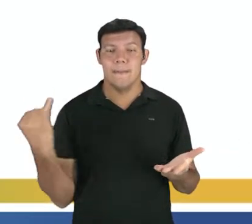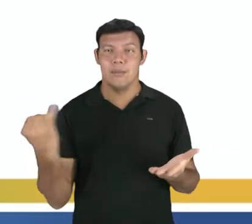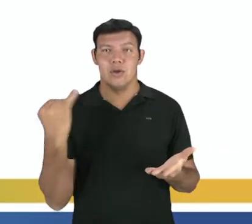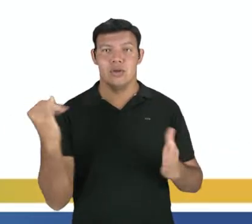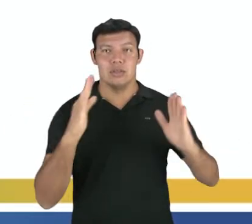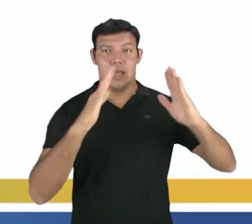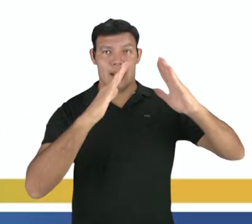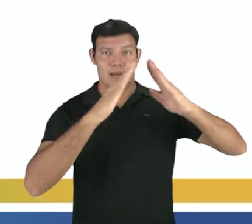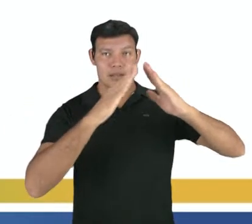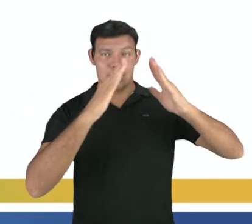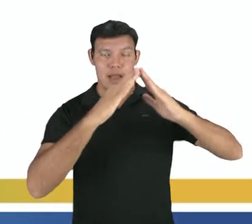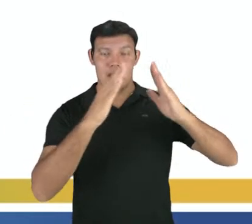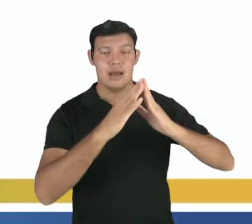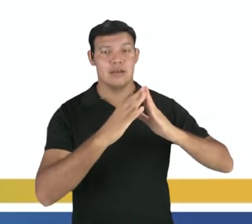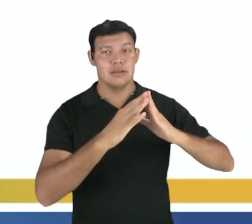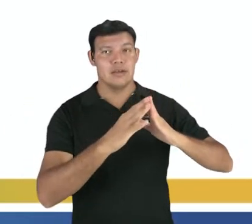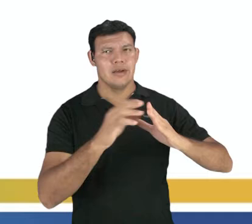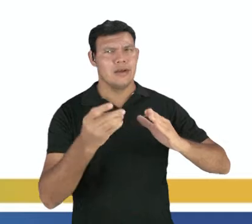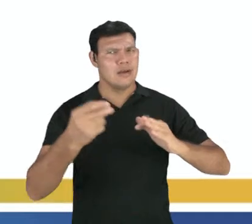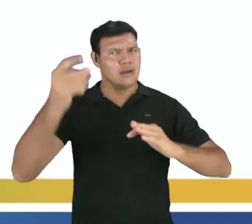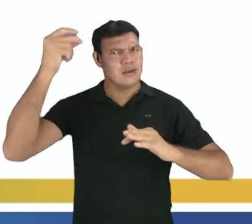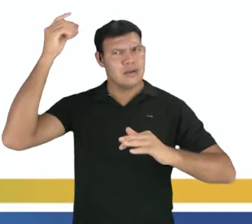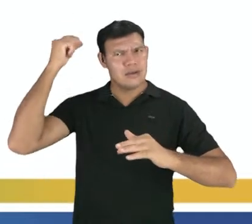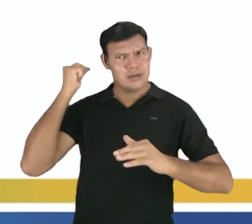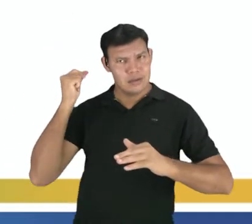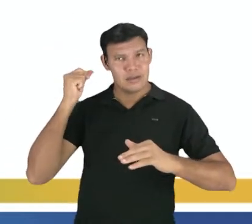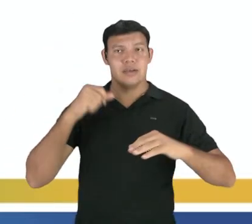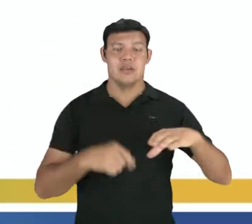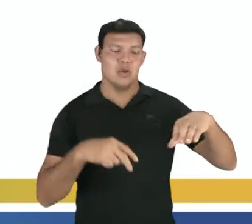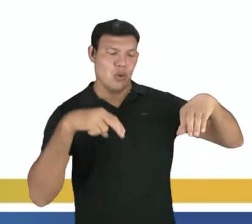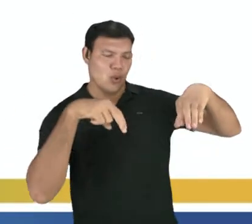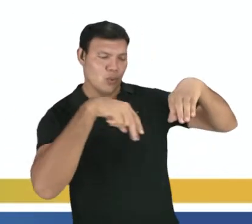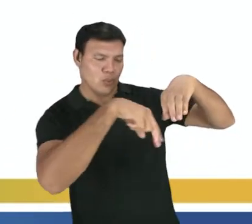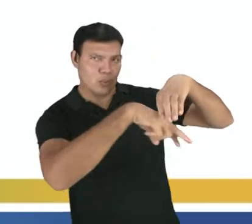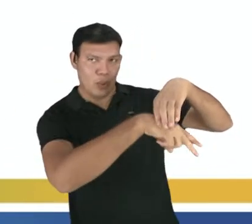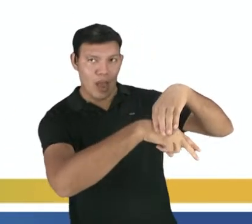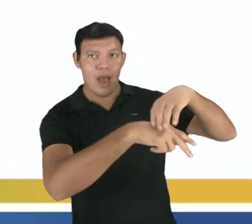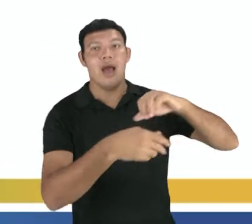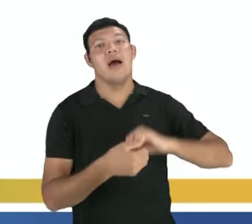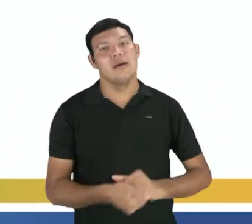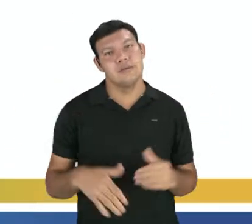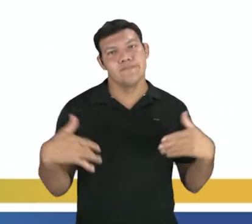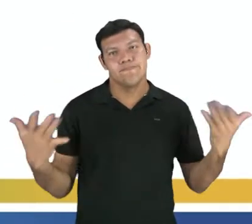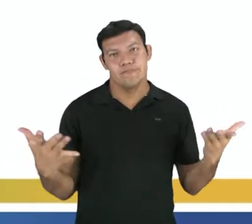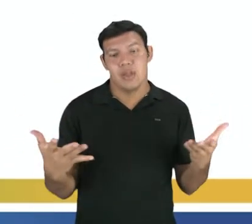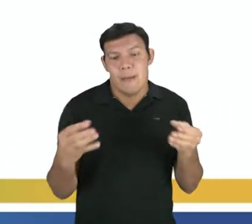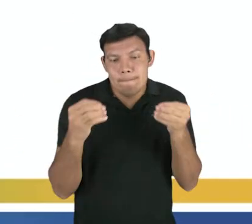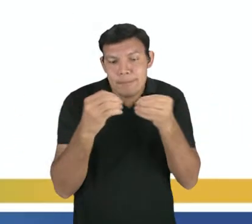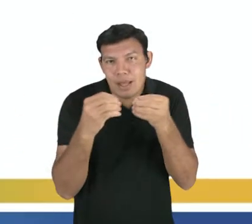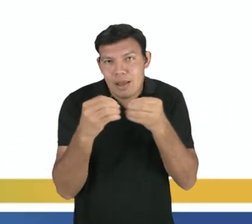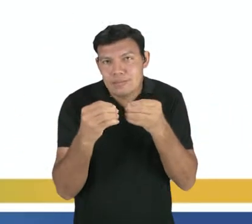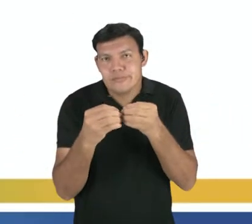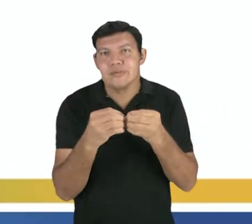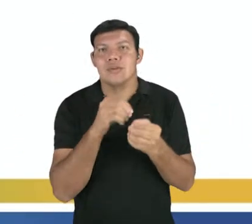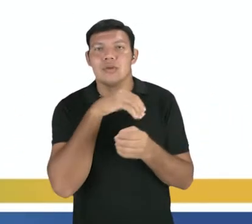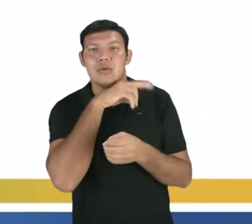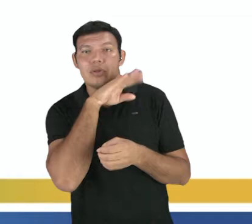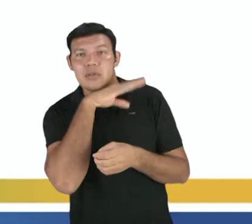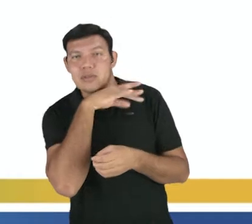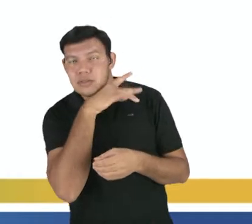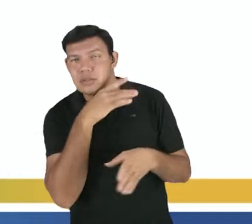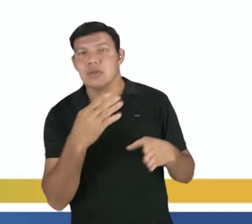viver em cavernas, né, e para morar, como eu falei, perto da plantação dos animais, eles começam, então, a construir casas,